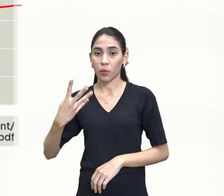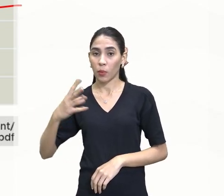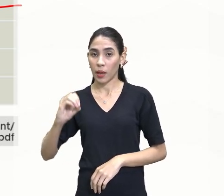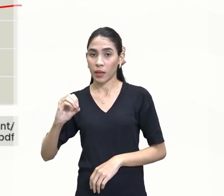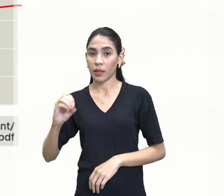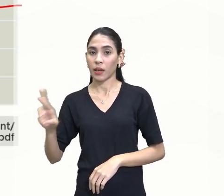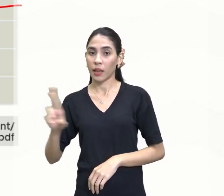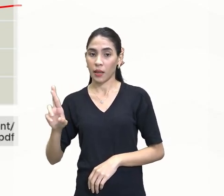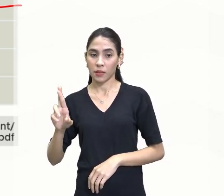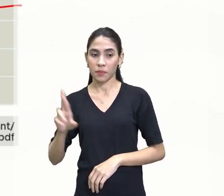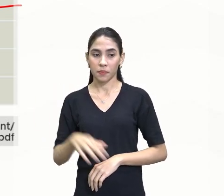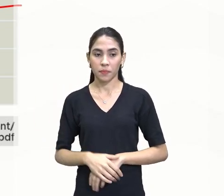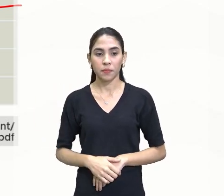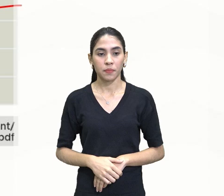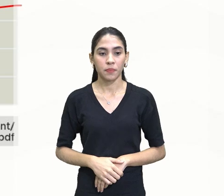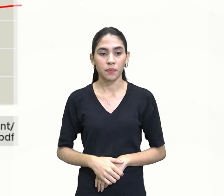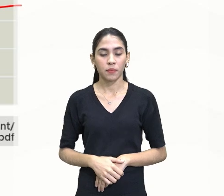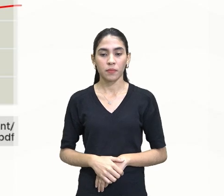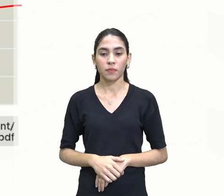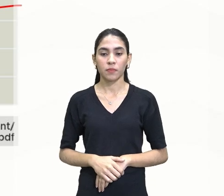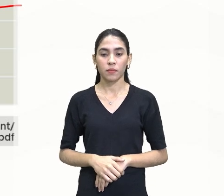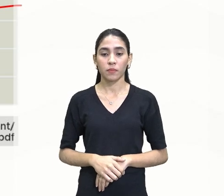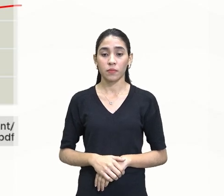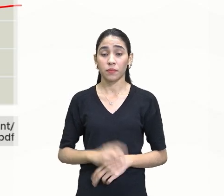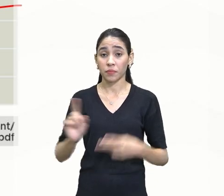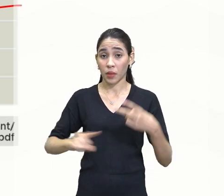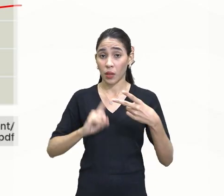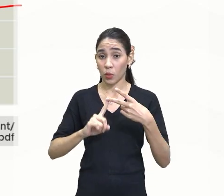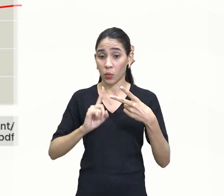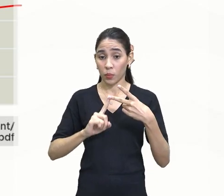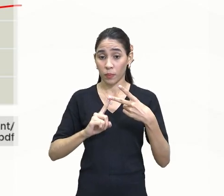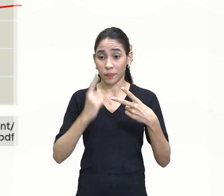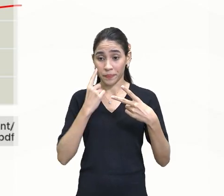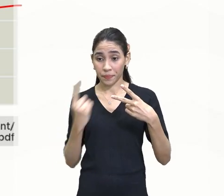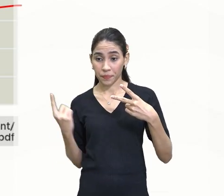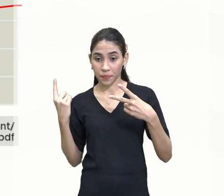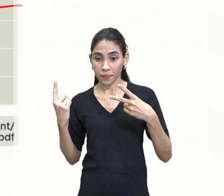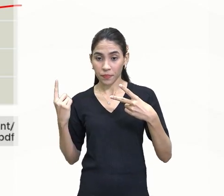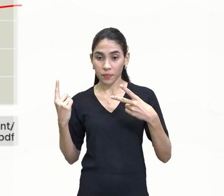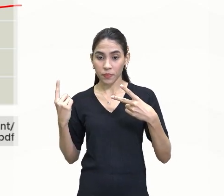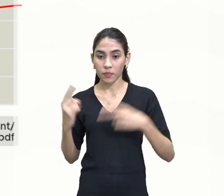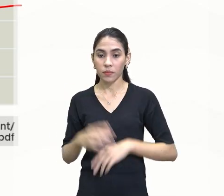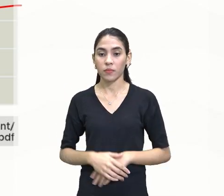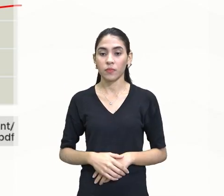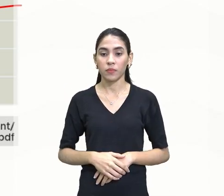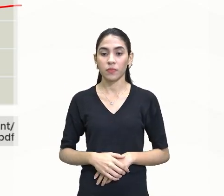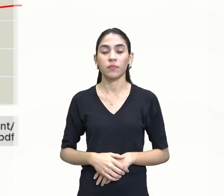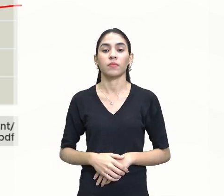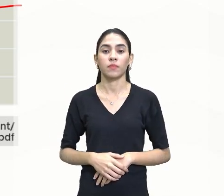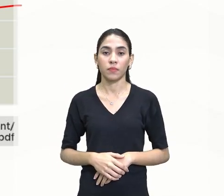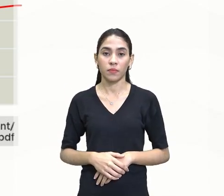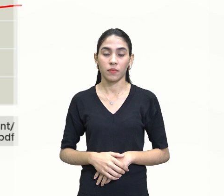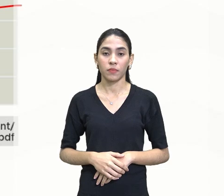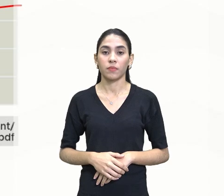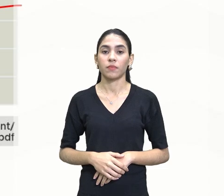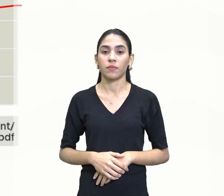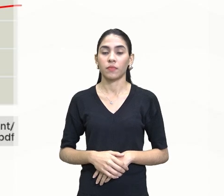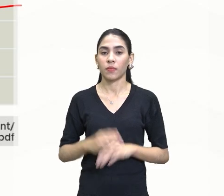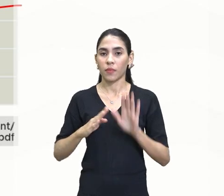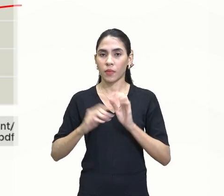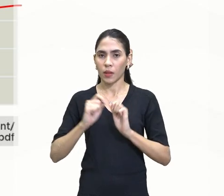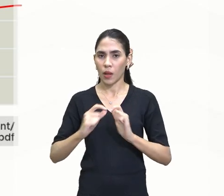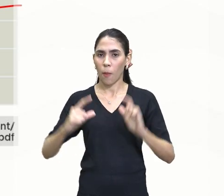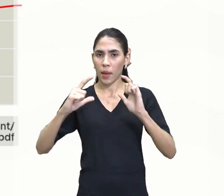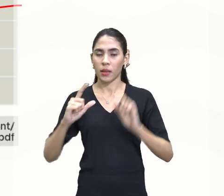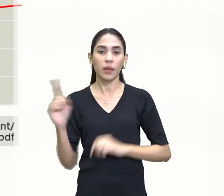R$1.040. E agora, no segundo ano, vai aumentar esses R$40 novamente? Não,